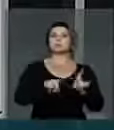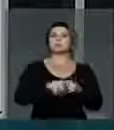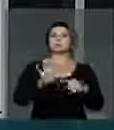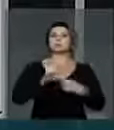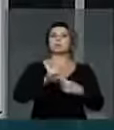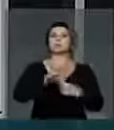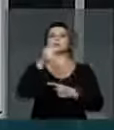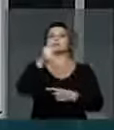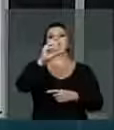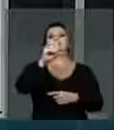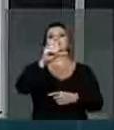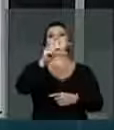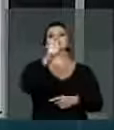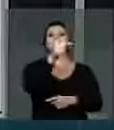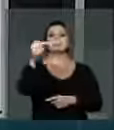representavam